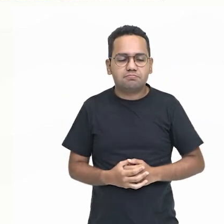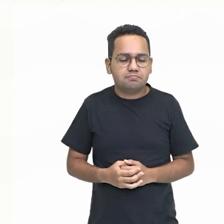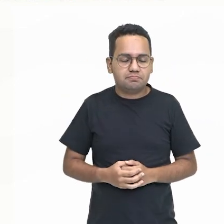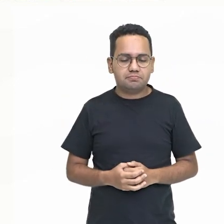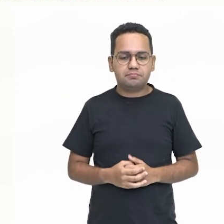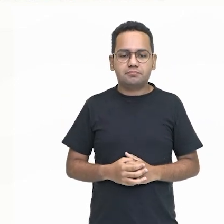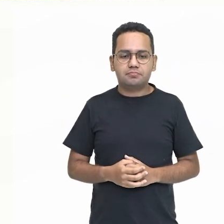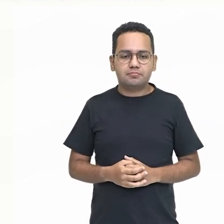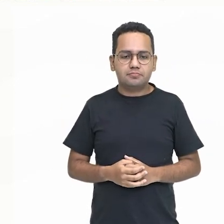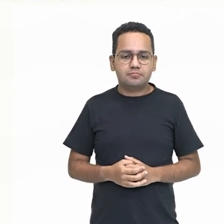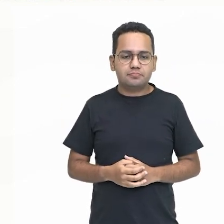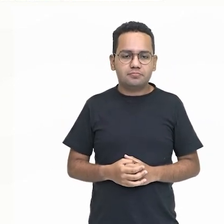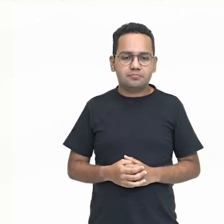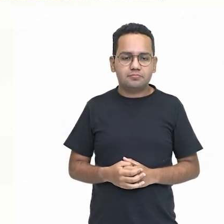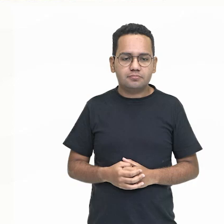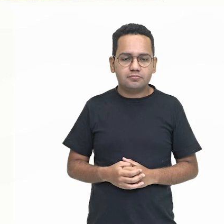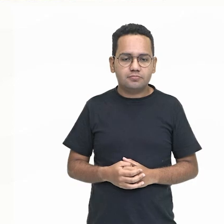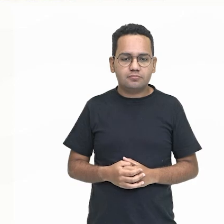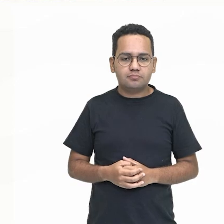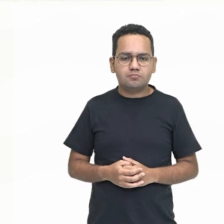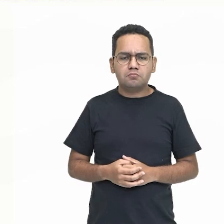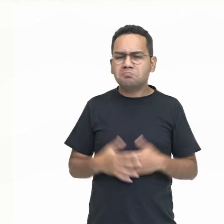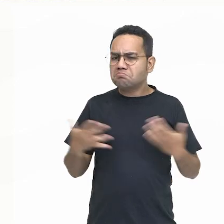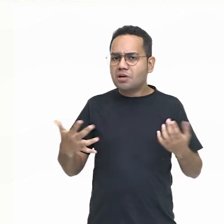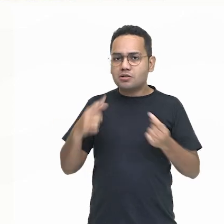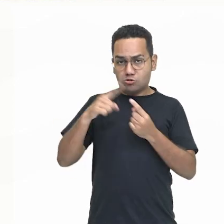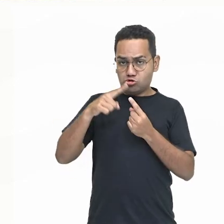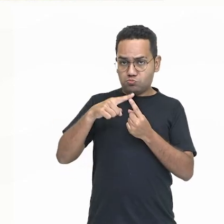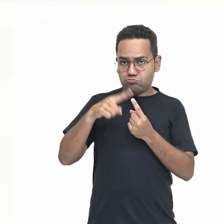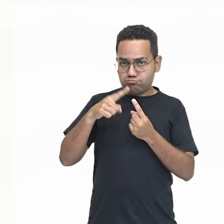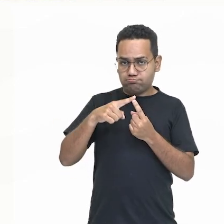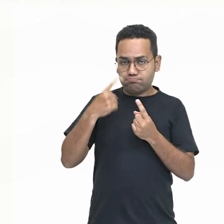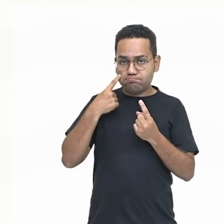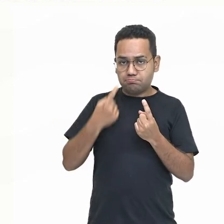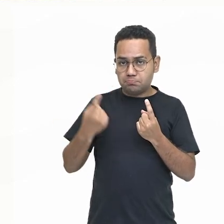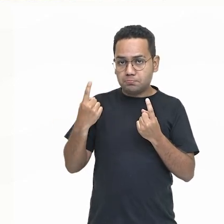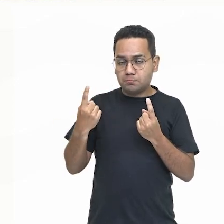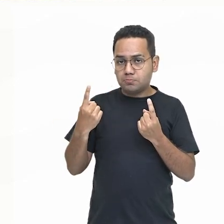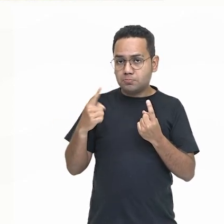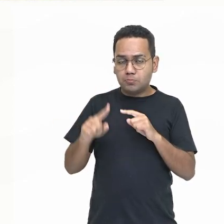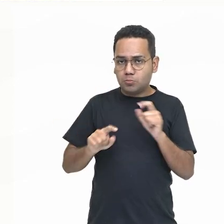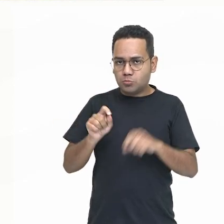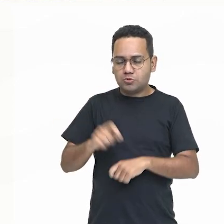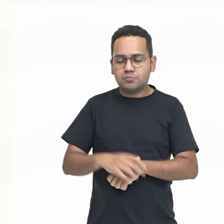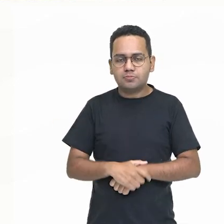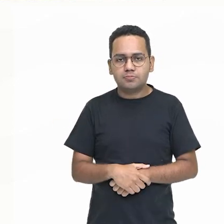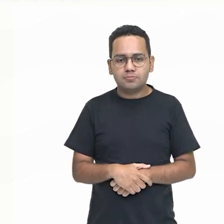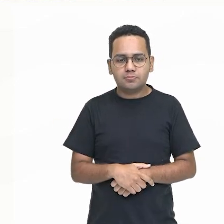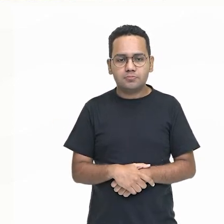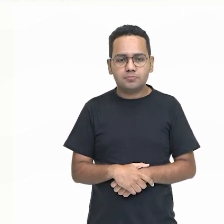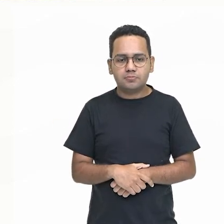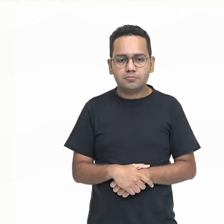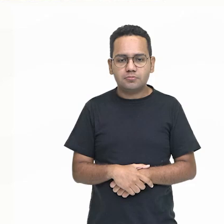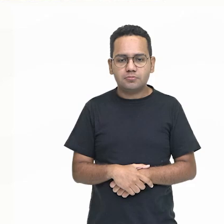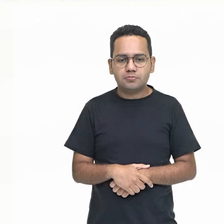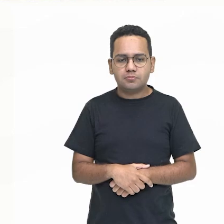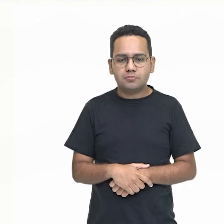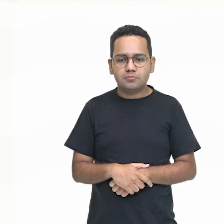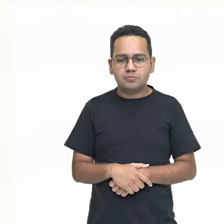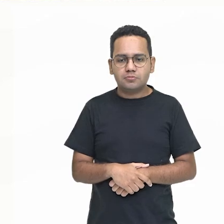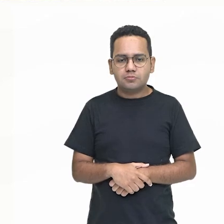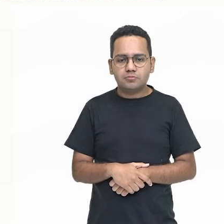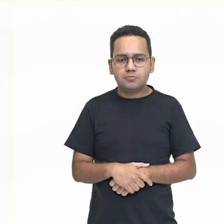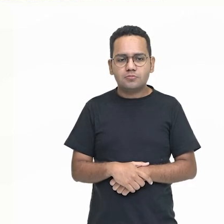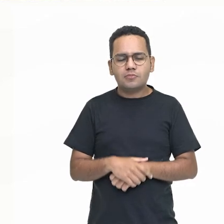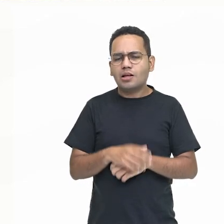que essa energia fotovoltaica, ela é a energia elétrica produzida a